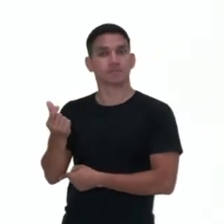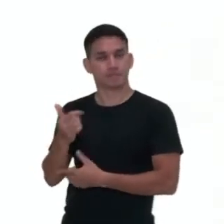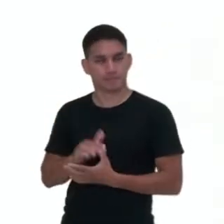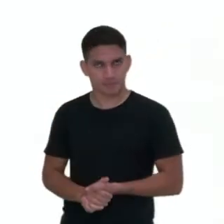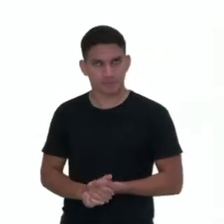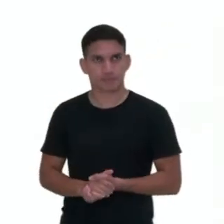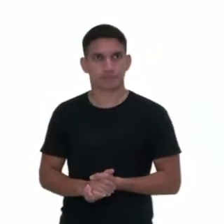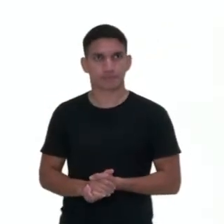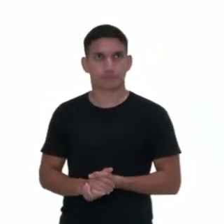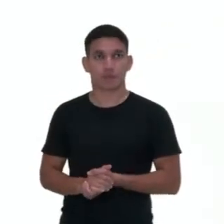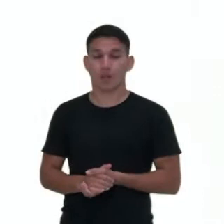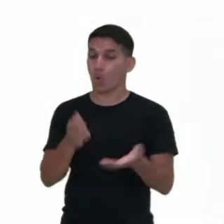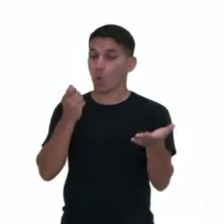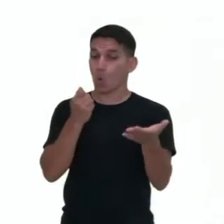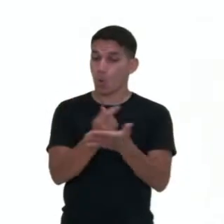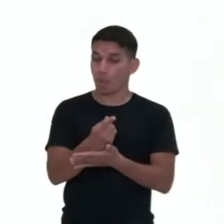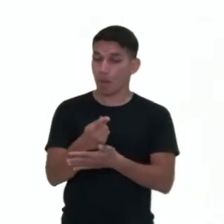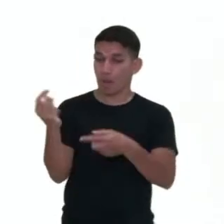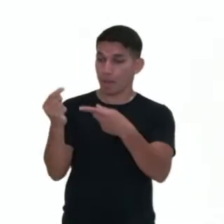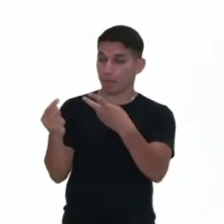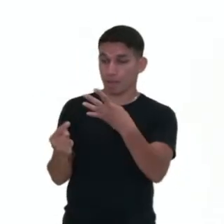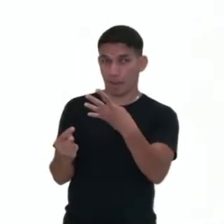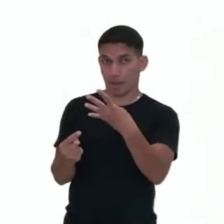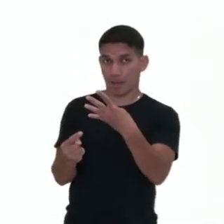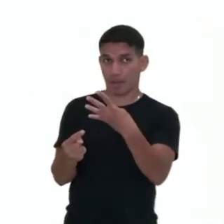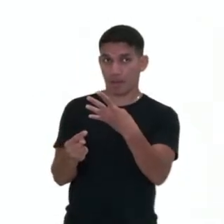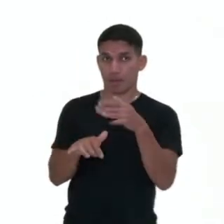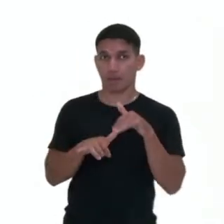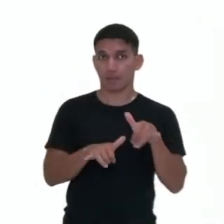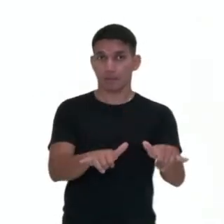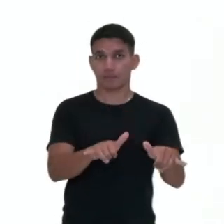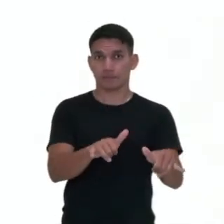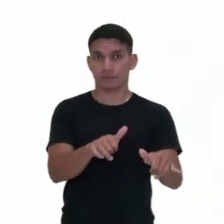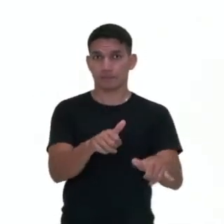895,70. Para eu comprar os alimentos do segundo